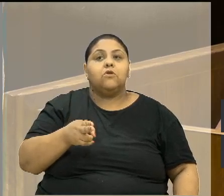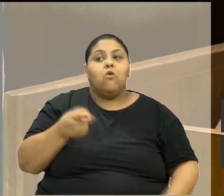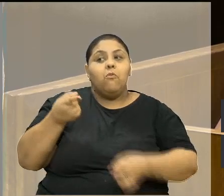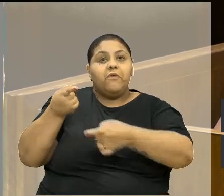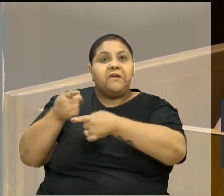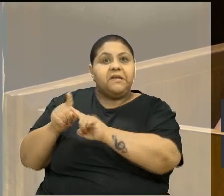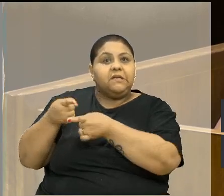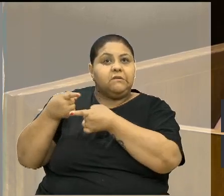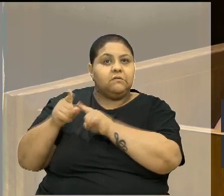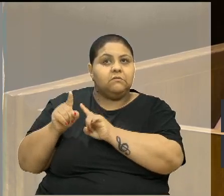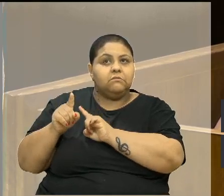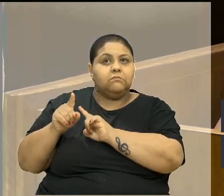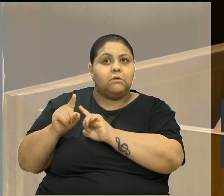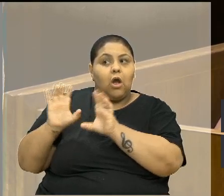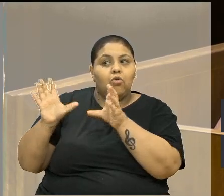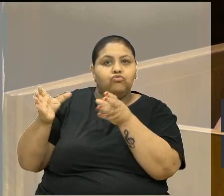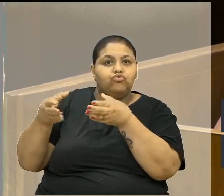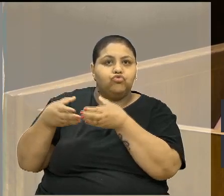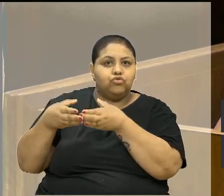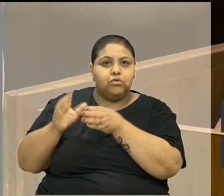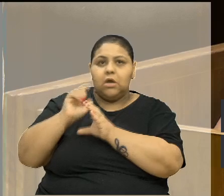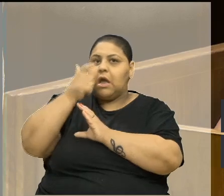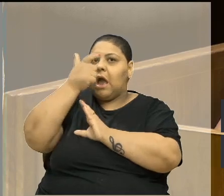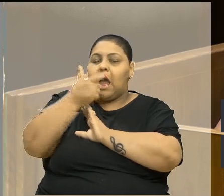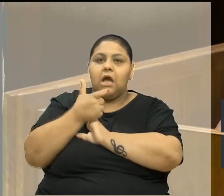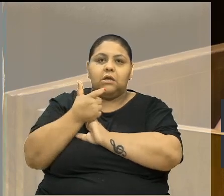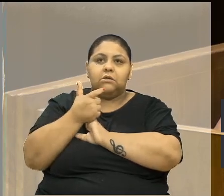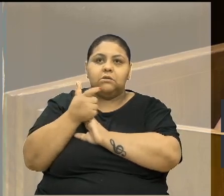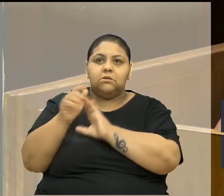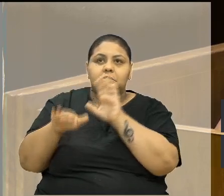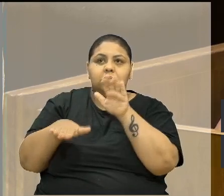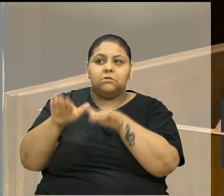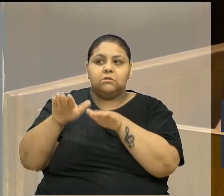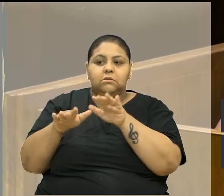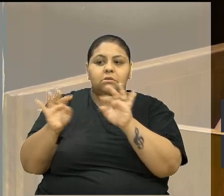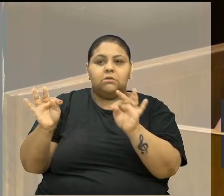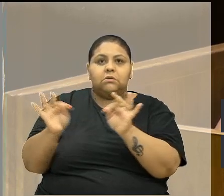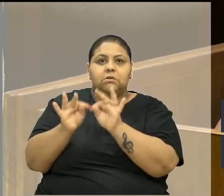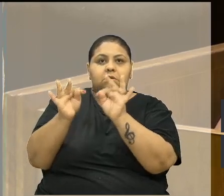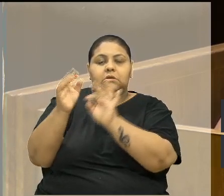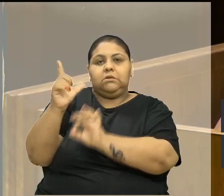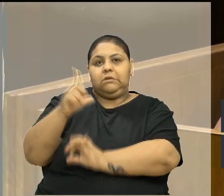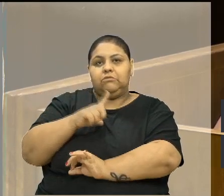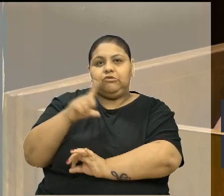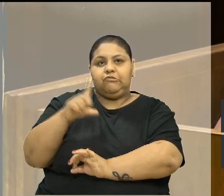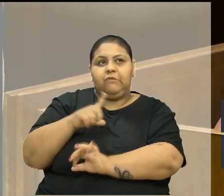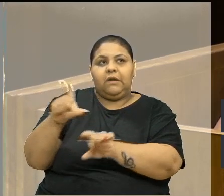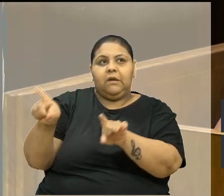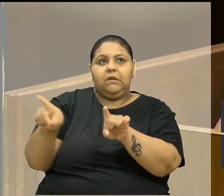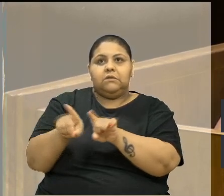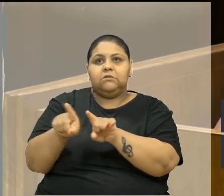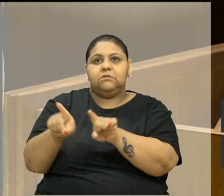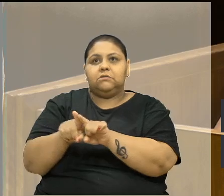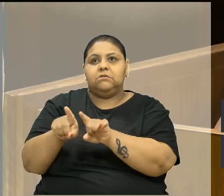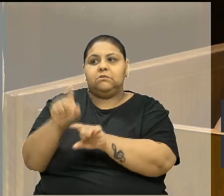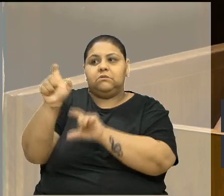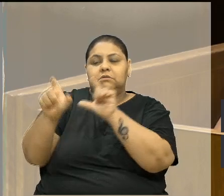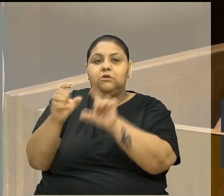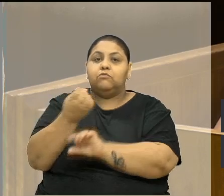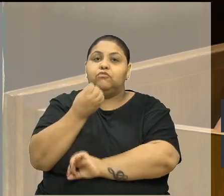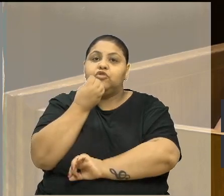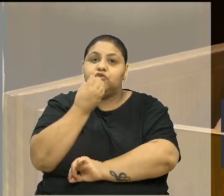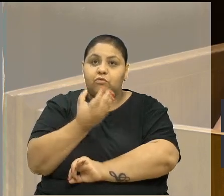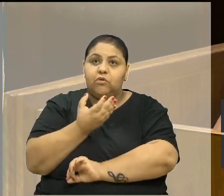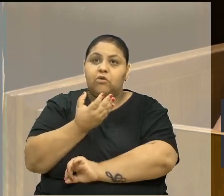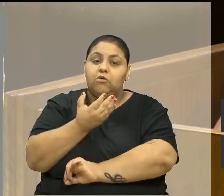crítico ao time. Acho que, às vezes, o técnico, se ele não tiver também pessoas boas ali para